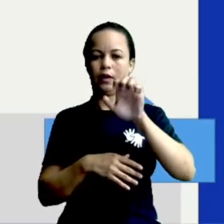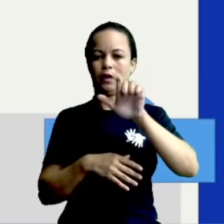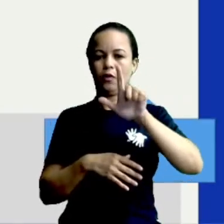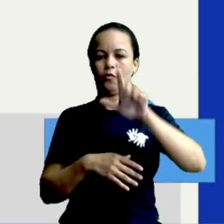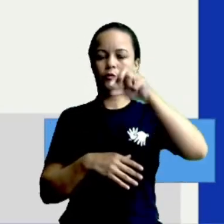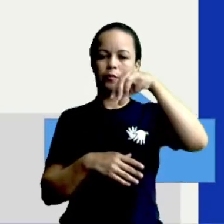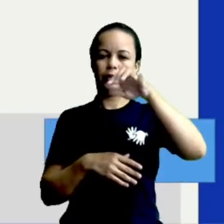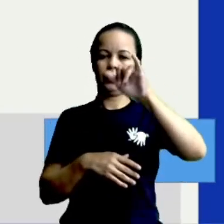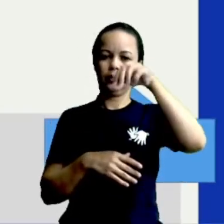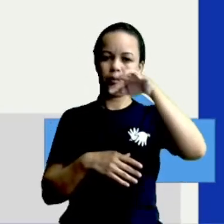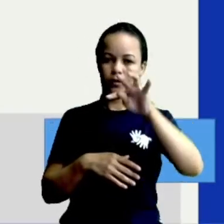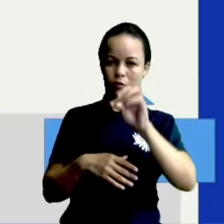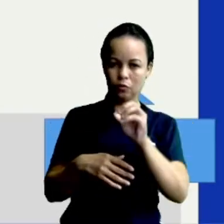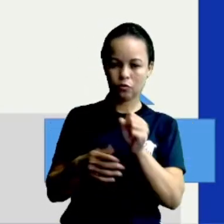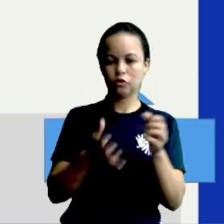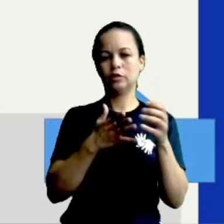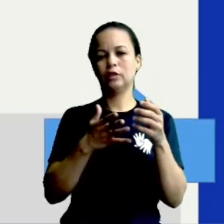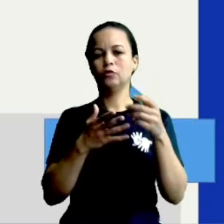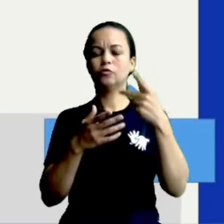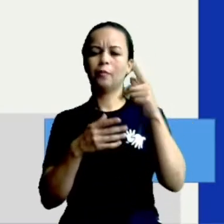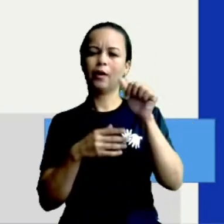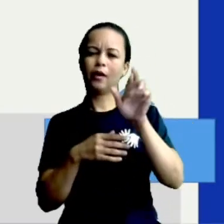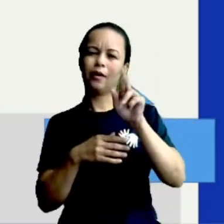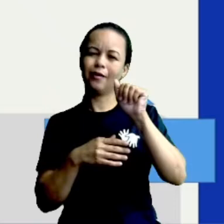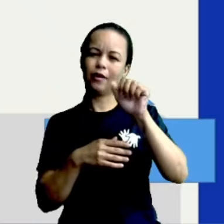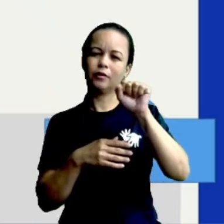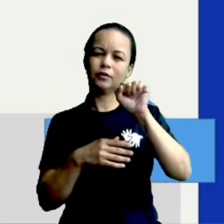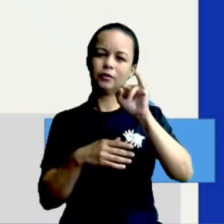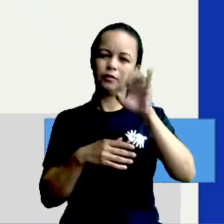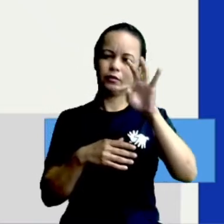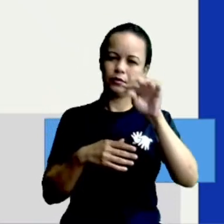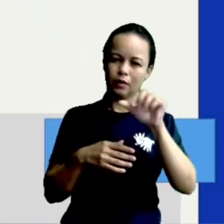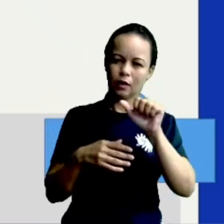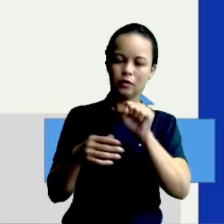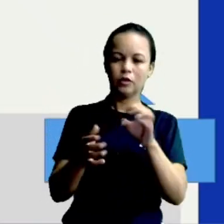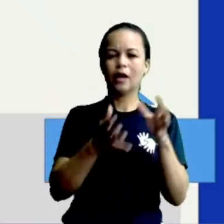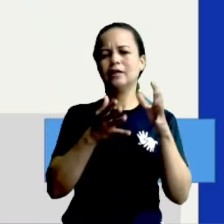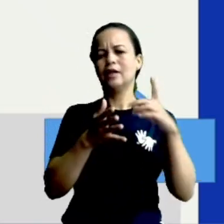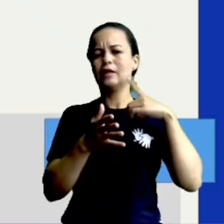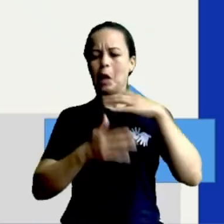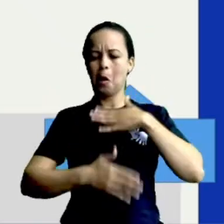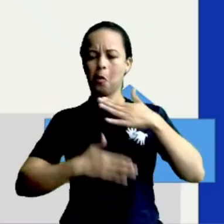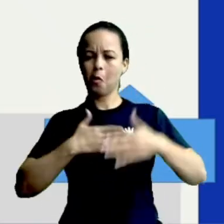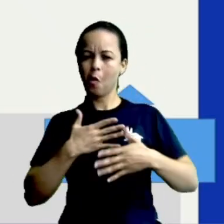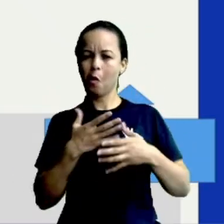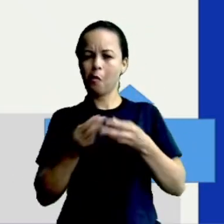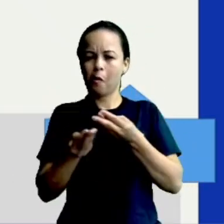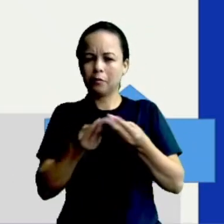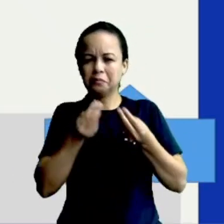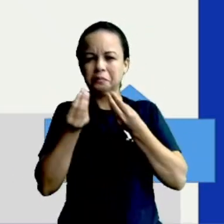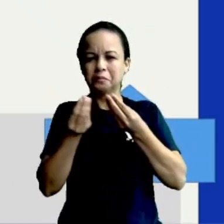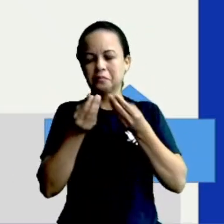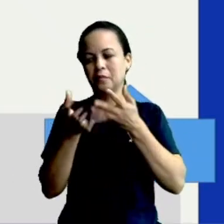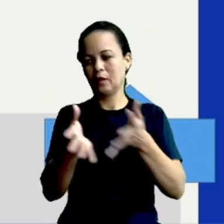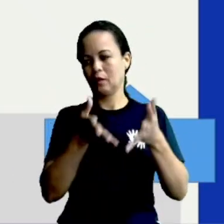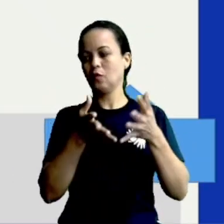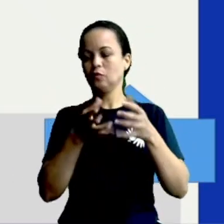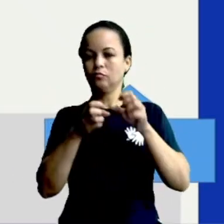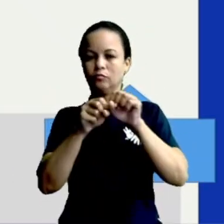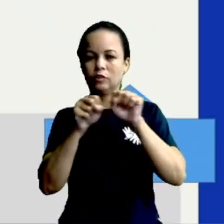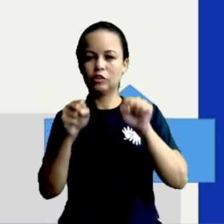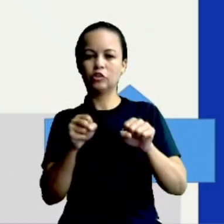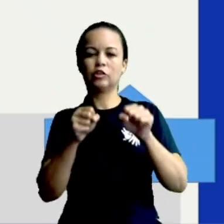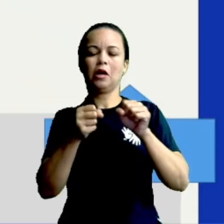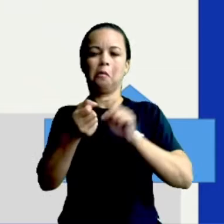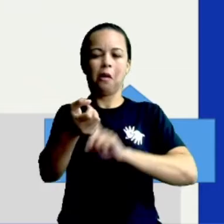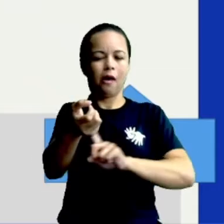Seres parasitas, que já tem um corpo mais sofisticado, com alguns sistemas, como um sistema